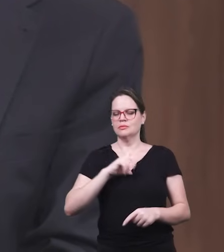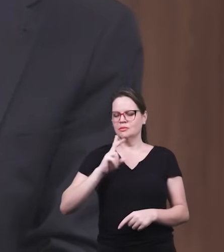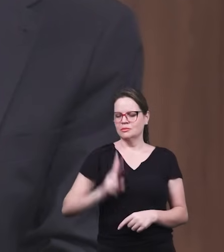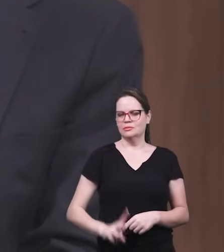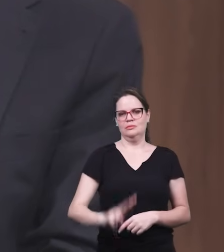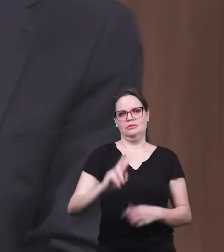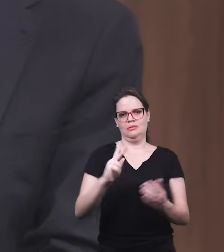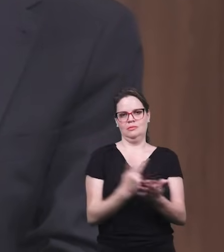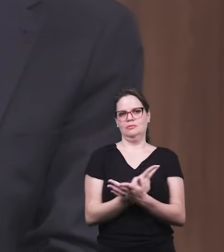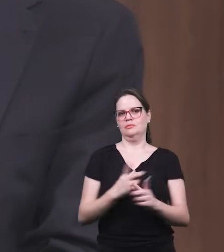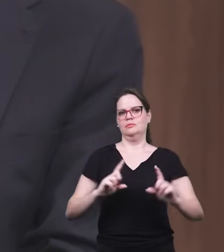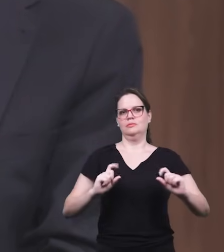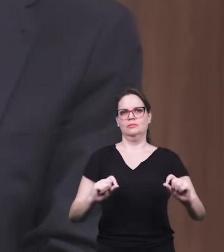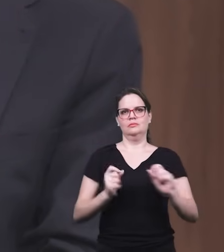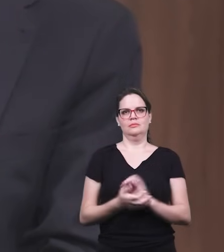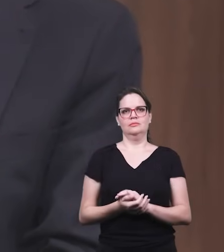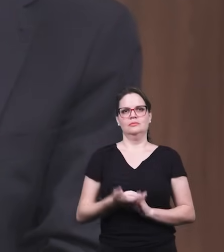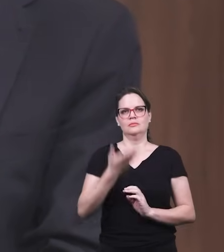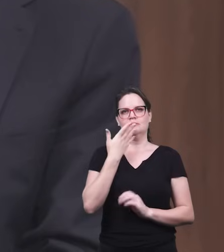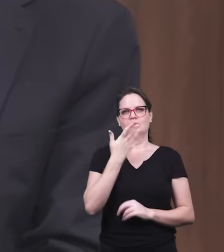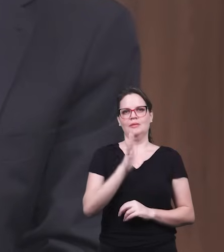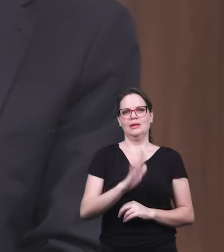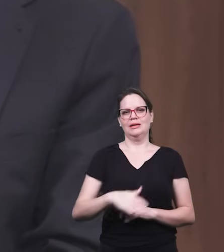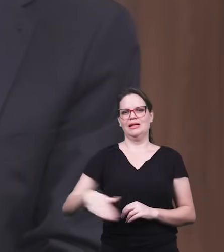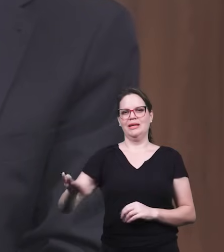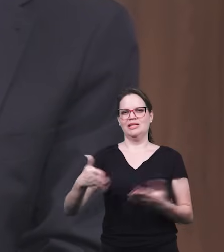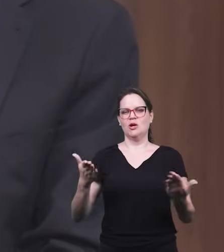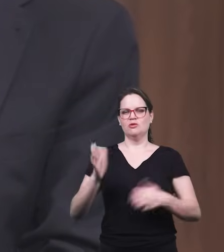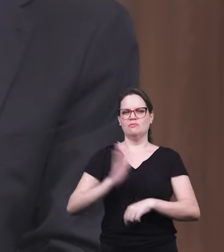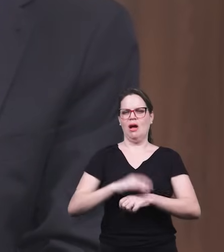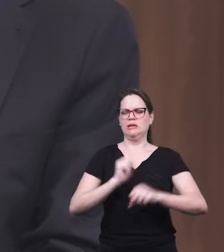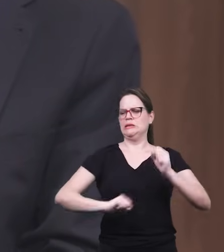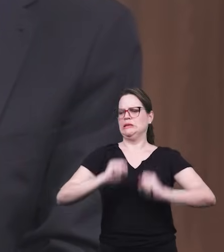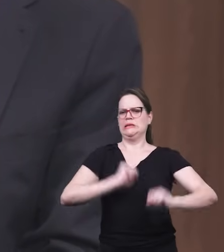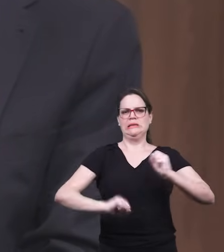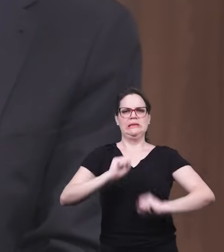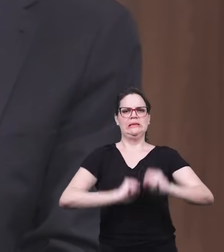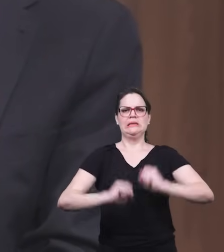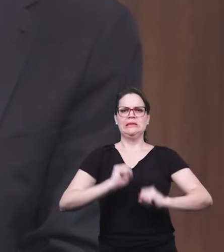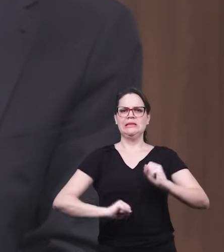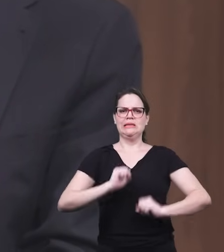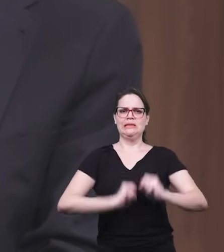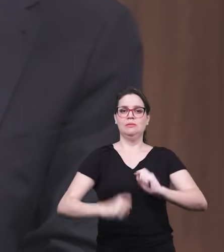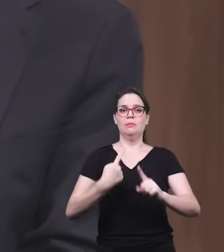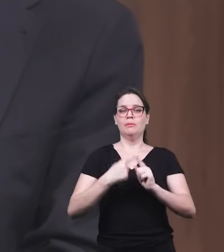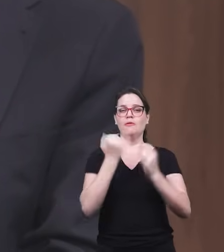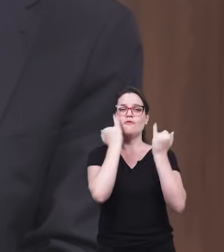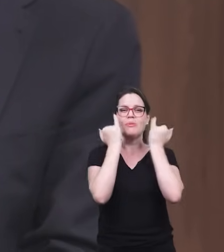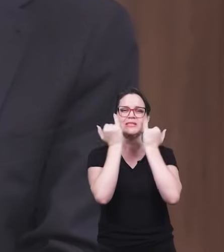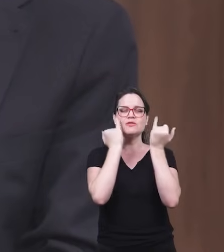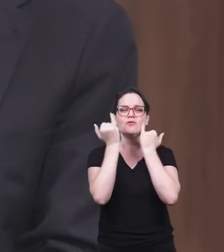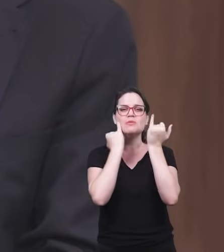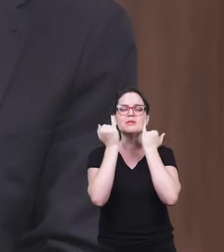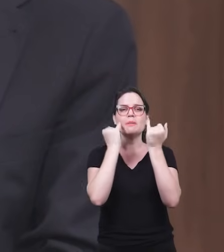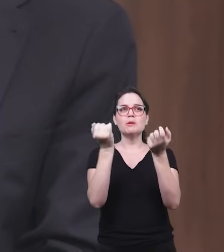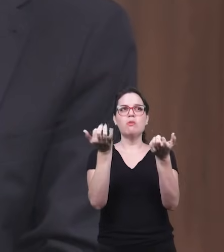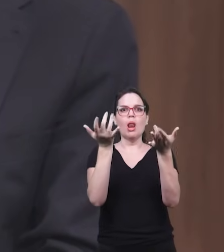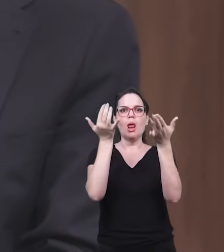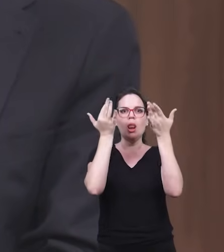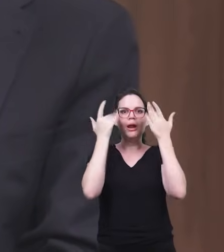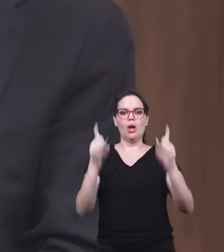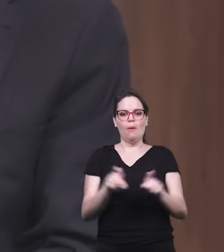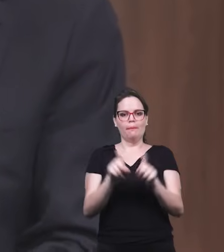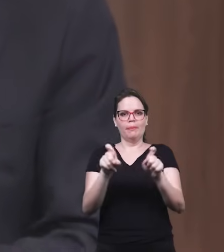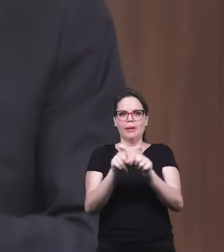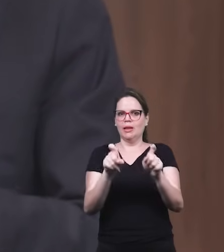as crianças estão tendo uma mente muito agitada. Como é muita informação, tudo é muito rápido, o computador viu muito